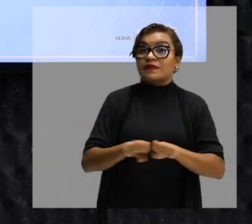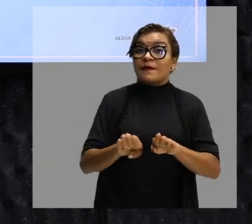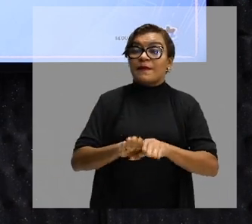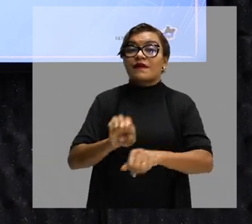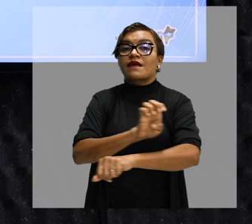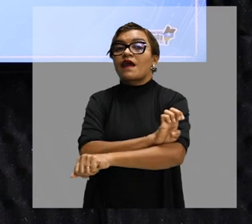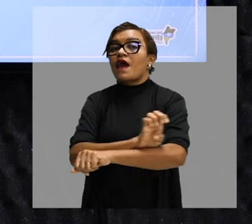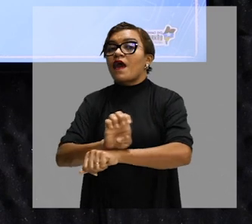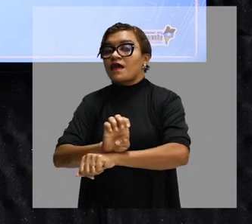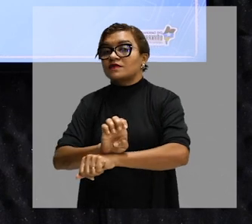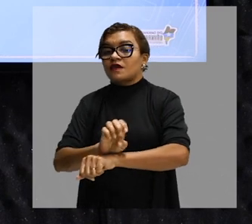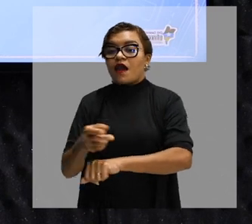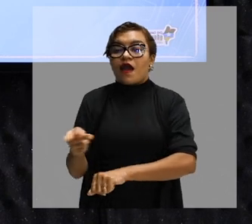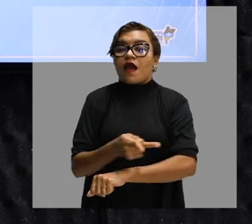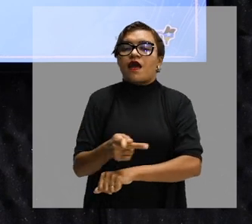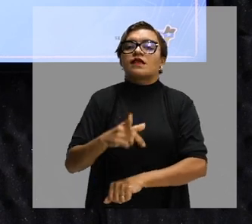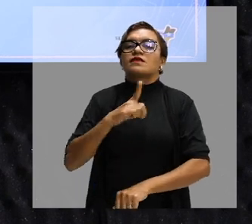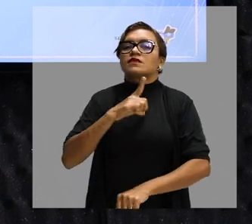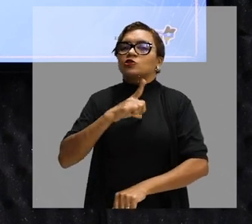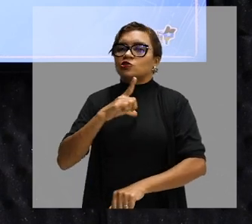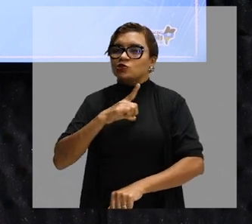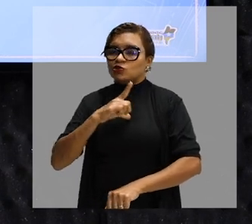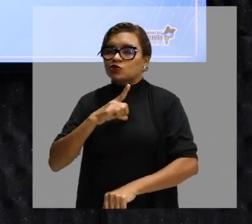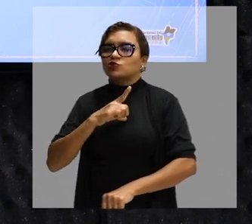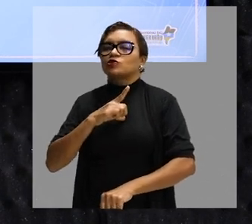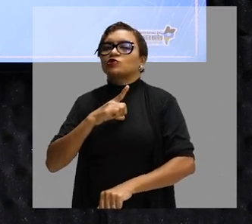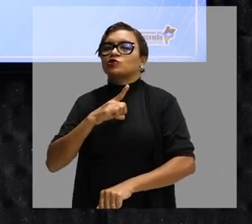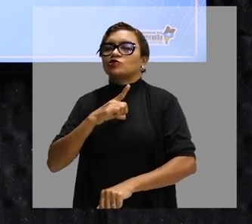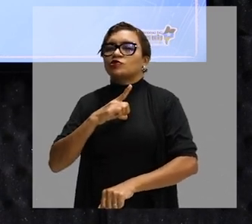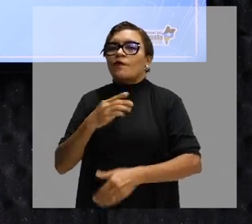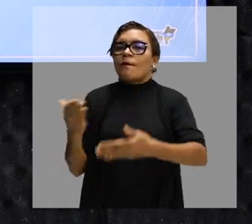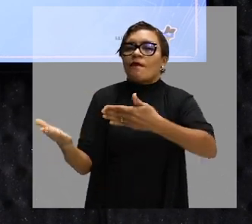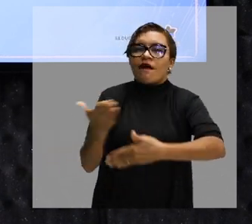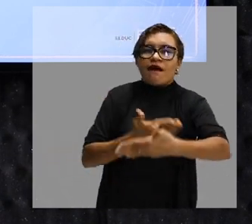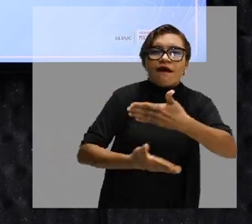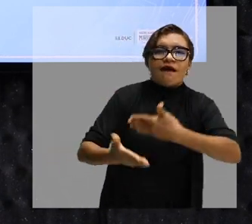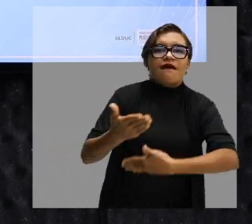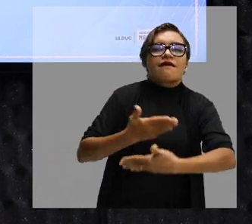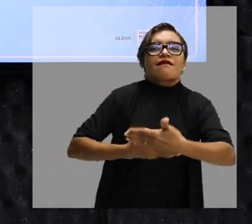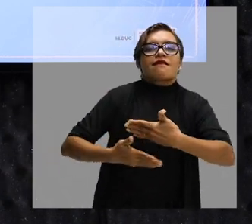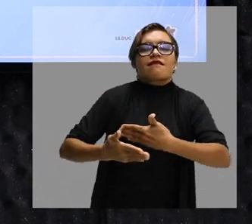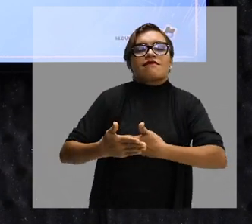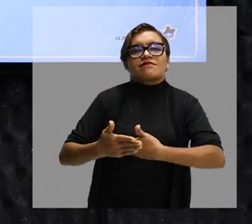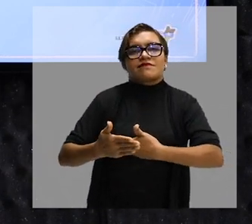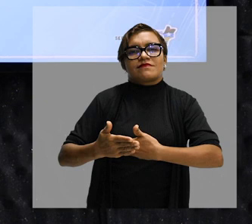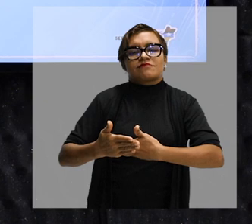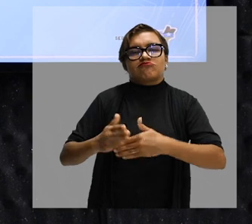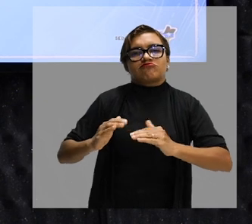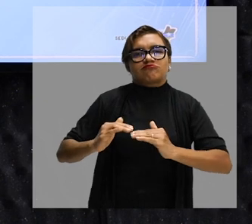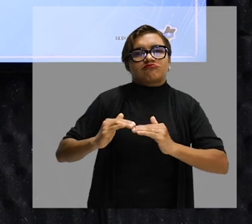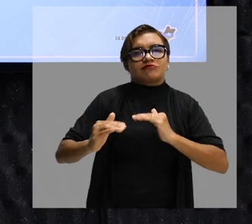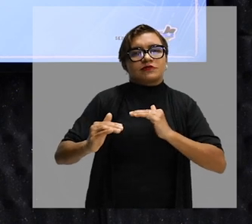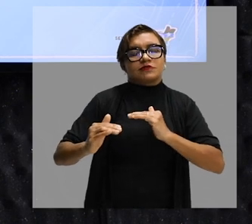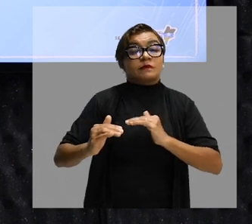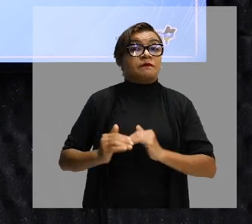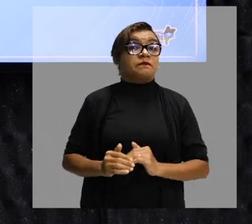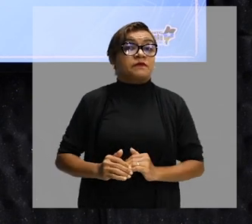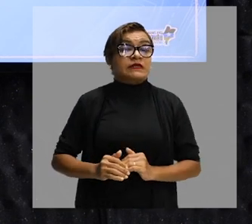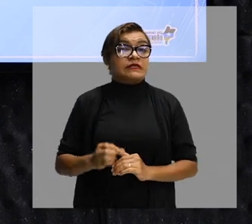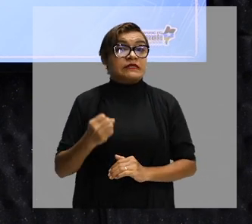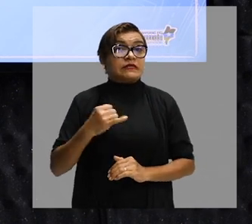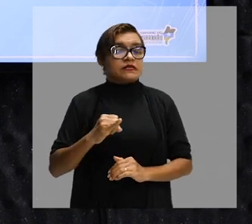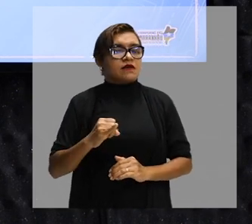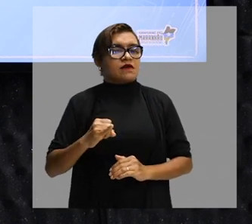tinham uma conceitualização indissociável. Não seria necessariamente a justiça. Se eu colocar